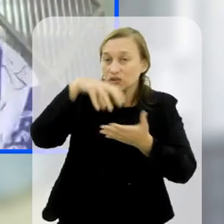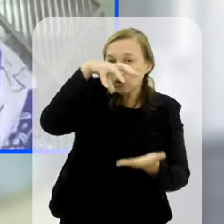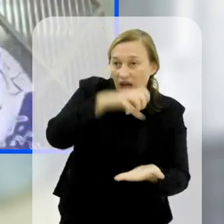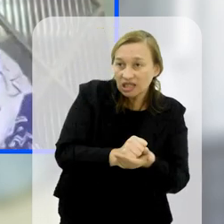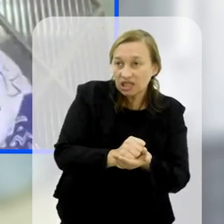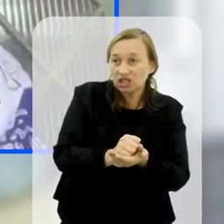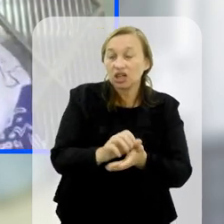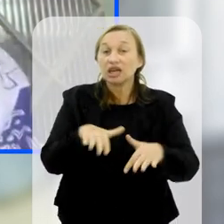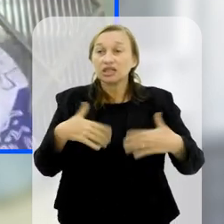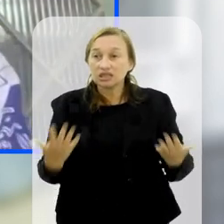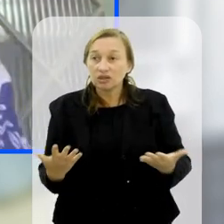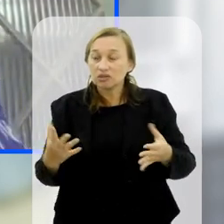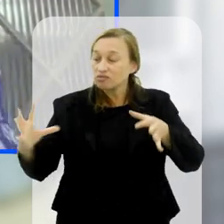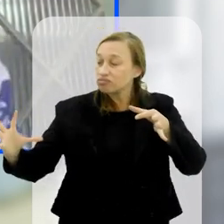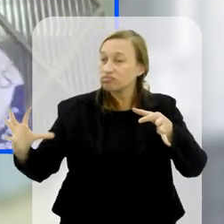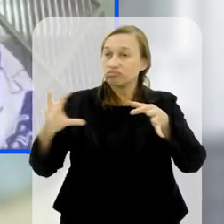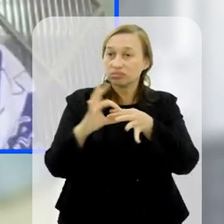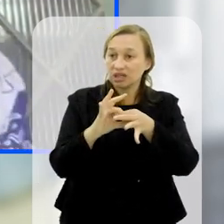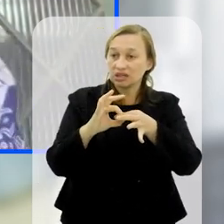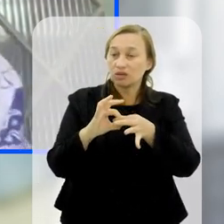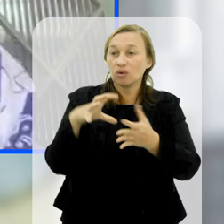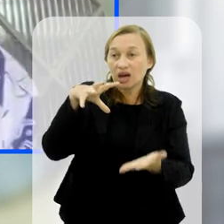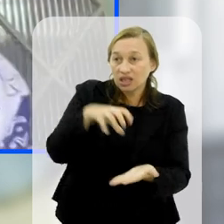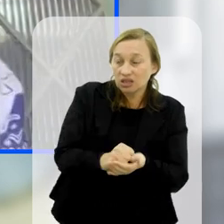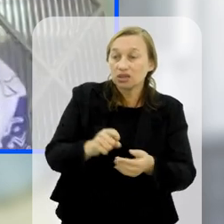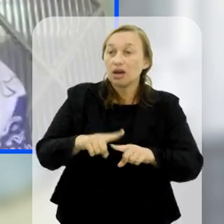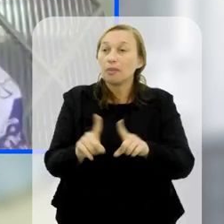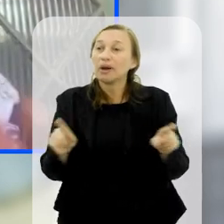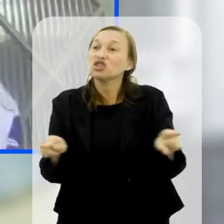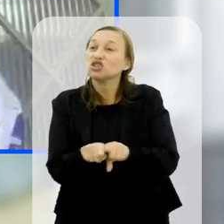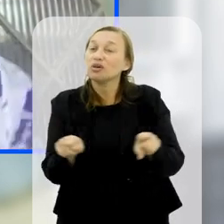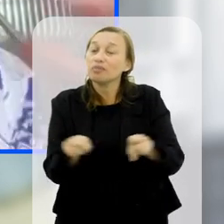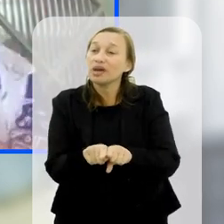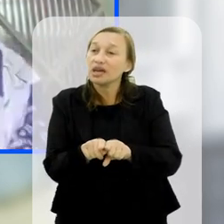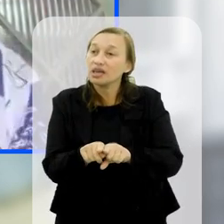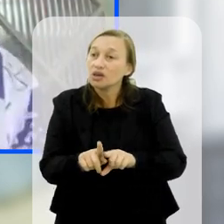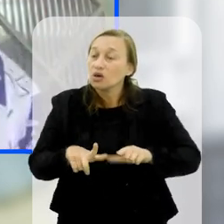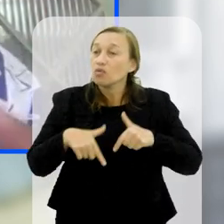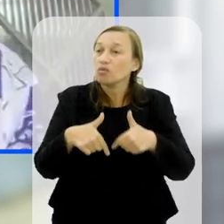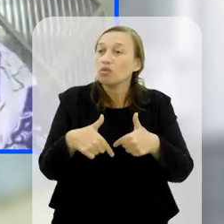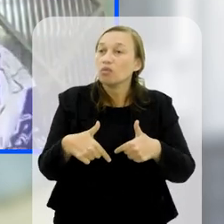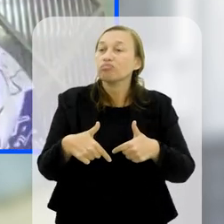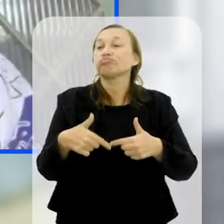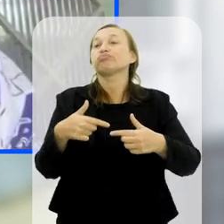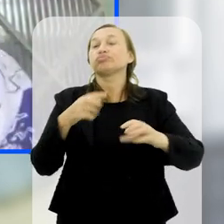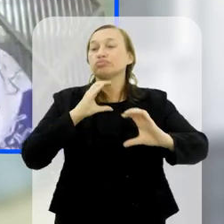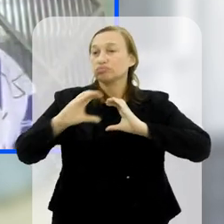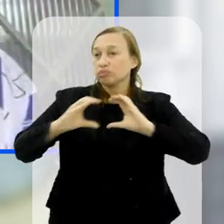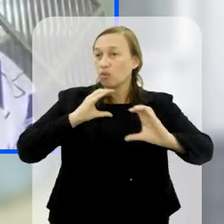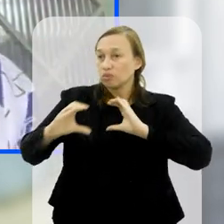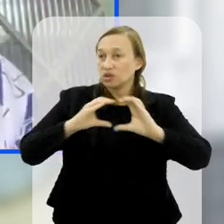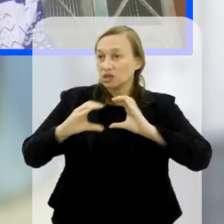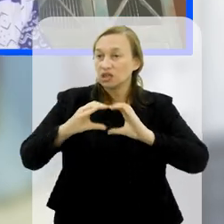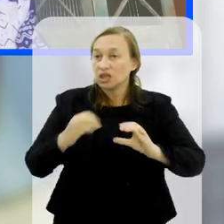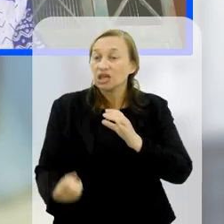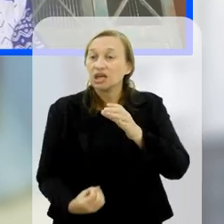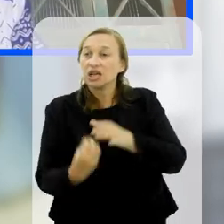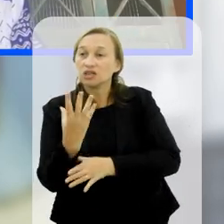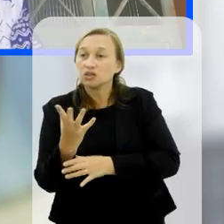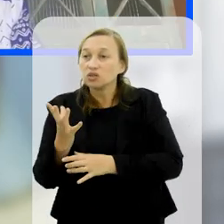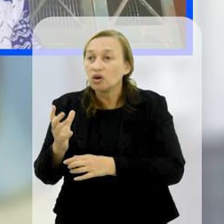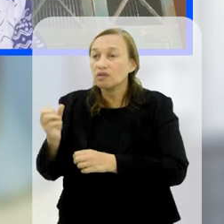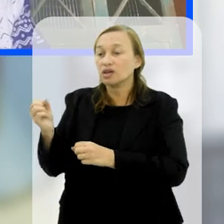o cadastro funciona como ponte, mas funciona também internamente como possibilidade de comunicação e construção de novas